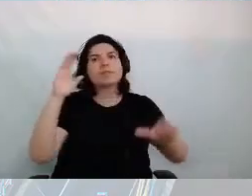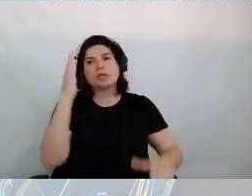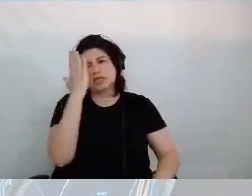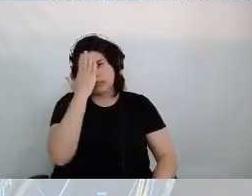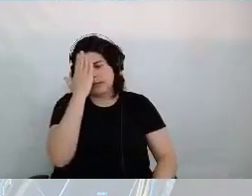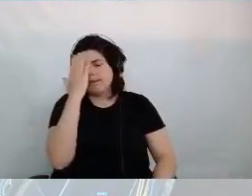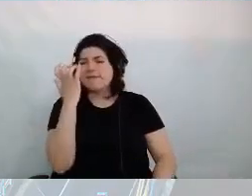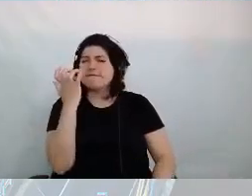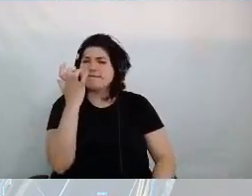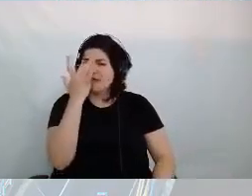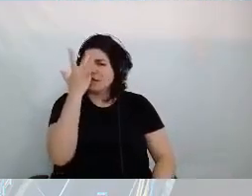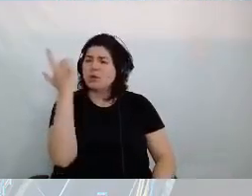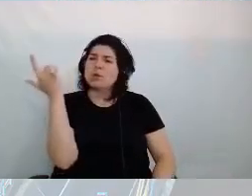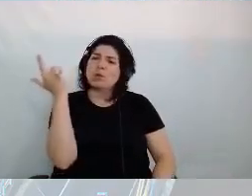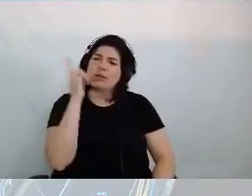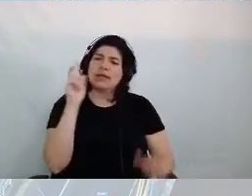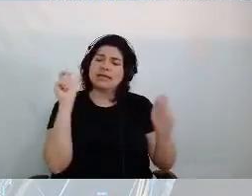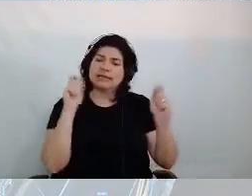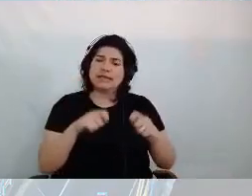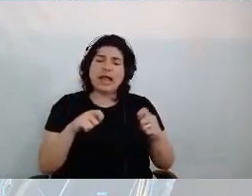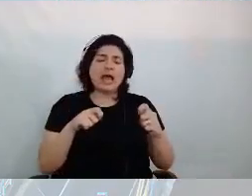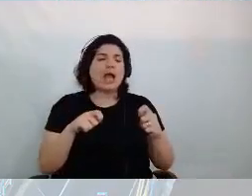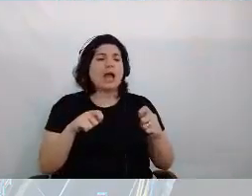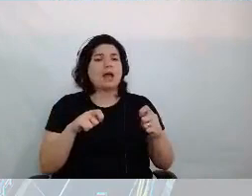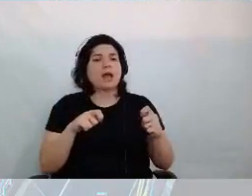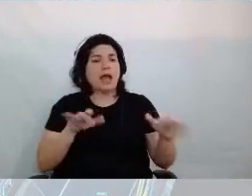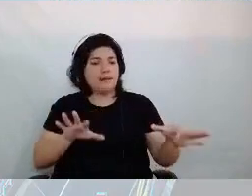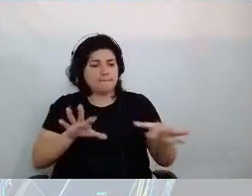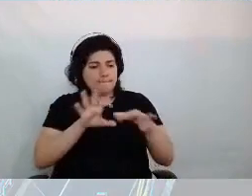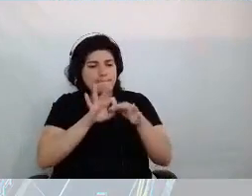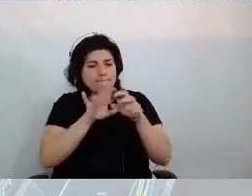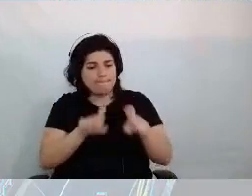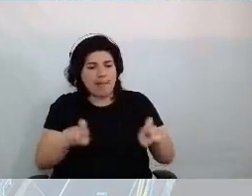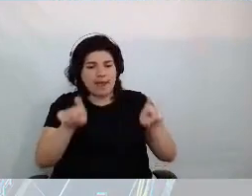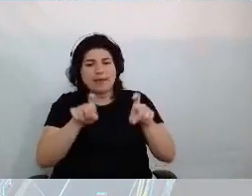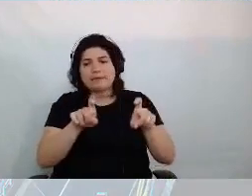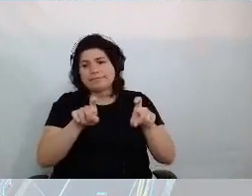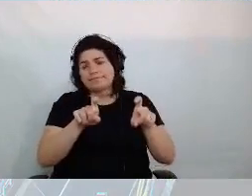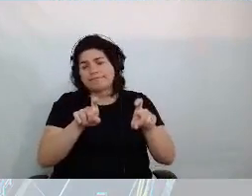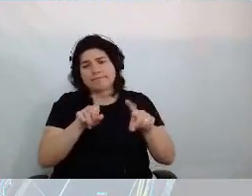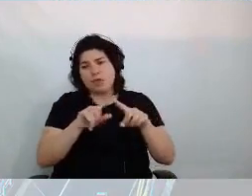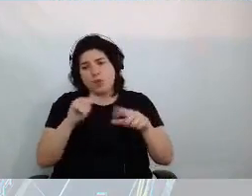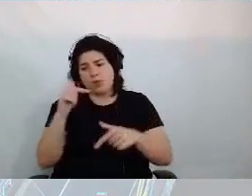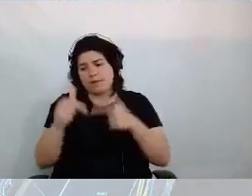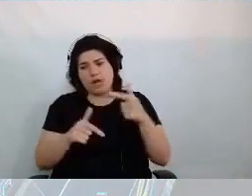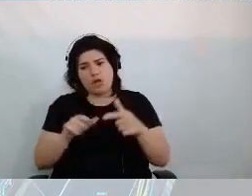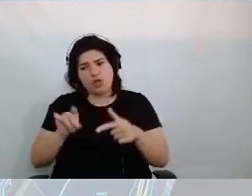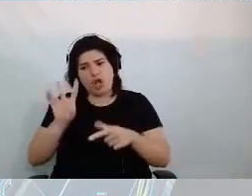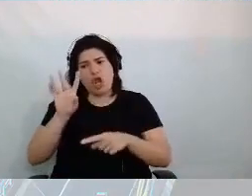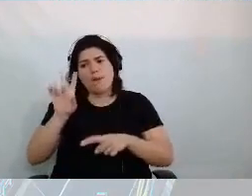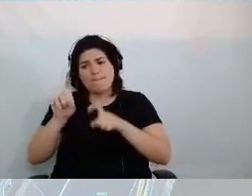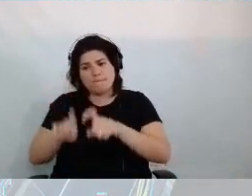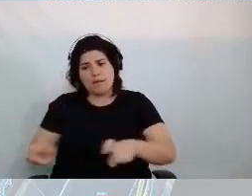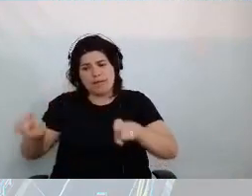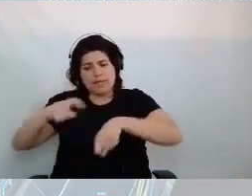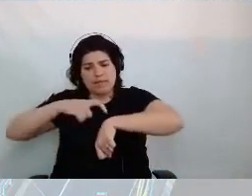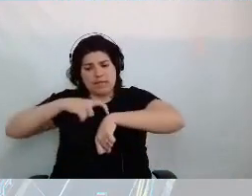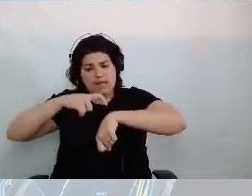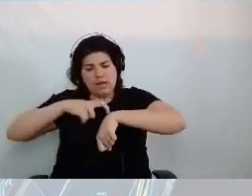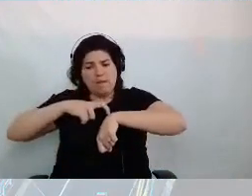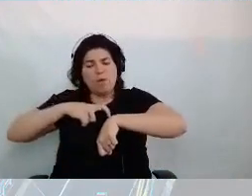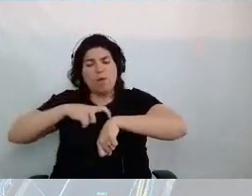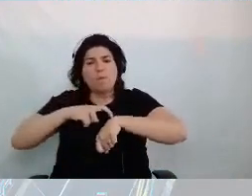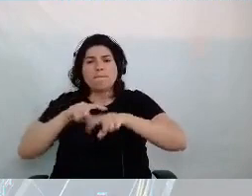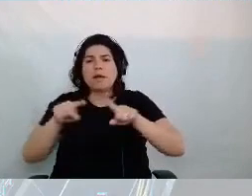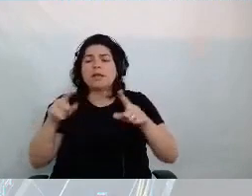de escalar máquinas, e aí eu só vou trabalhar com mais máquinas durante aquele período, mas o que eu quero